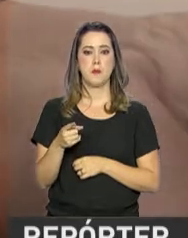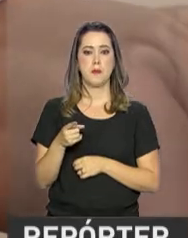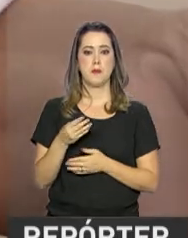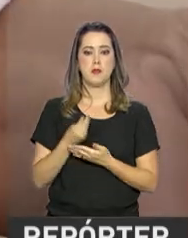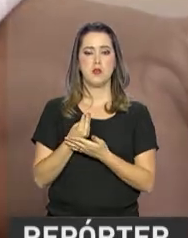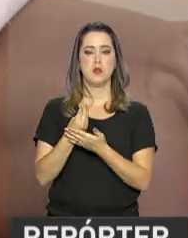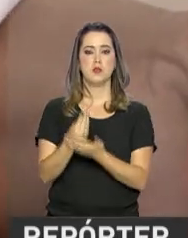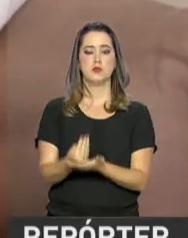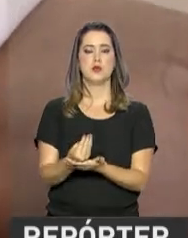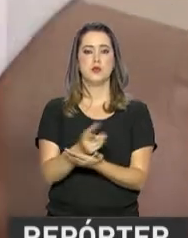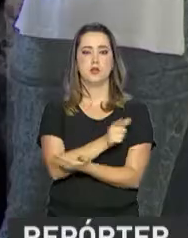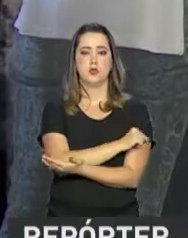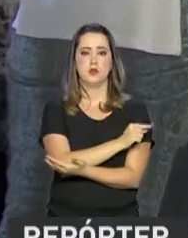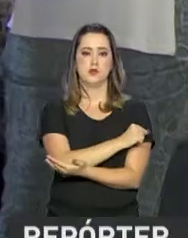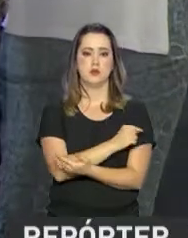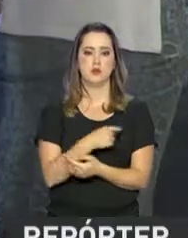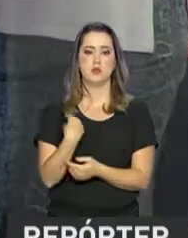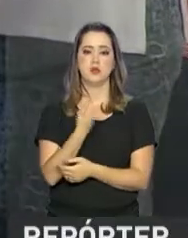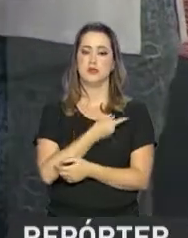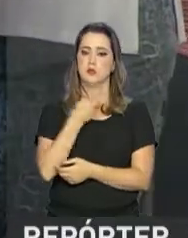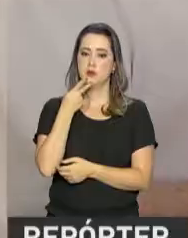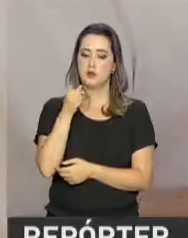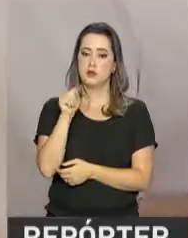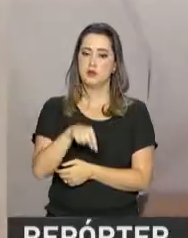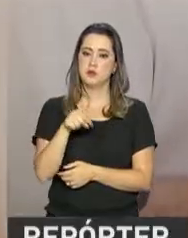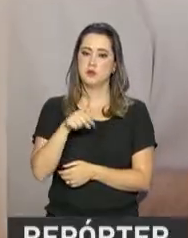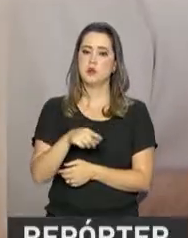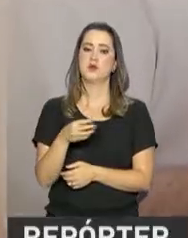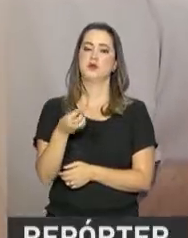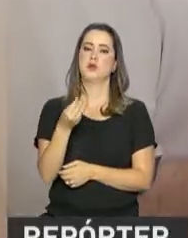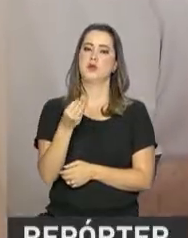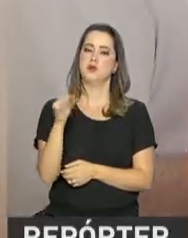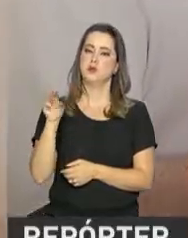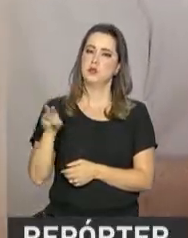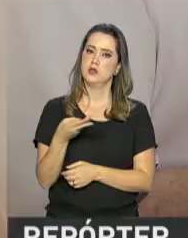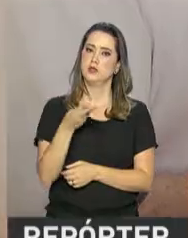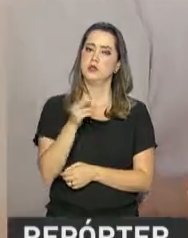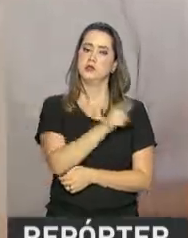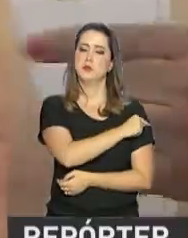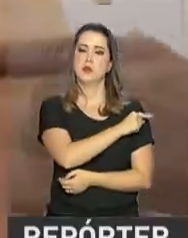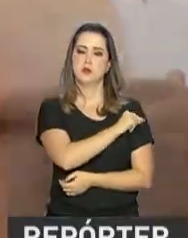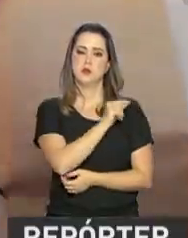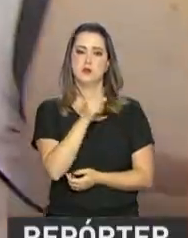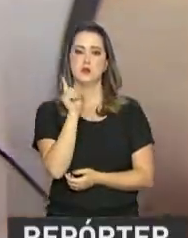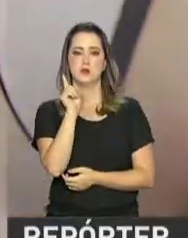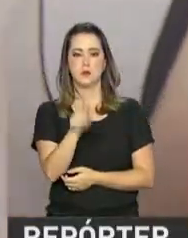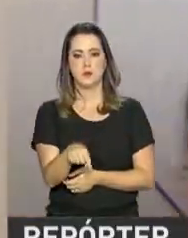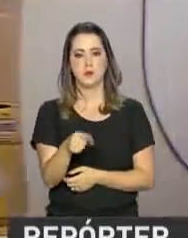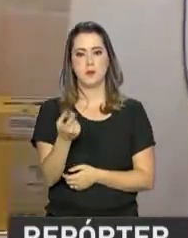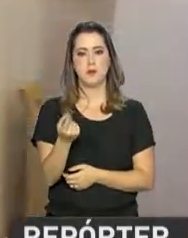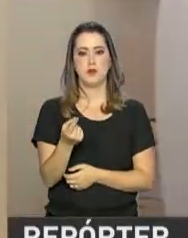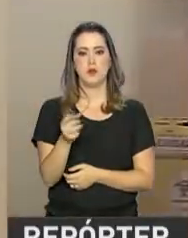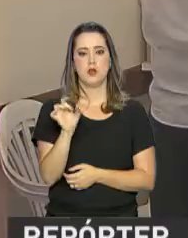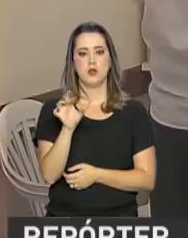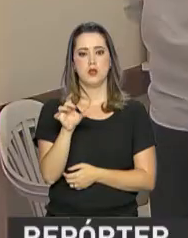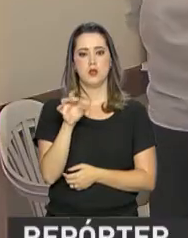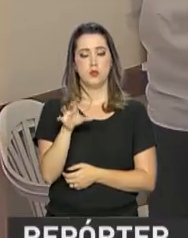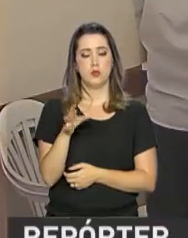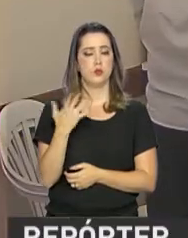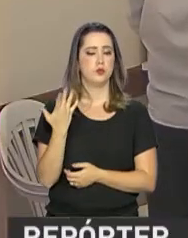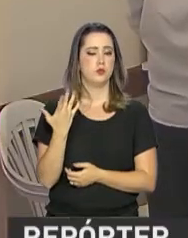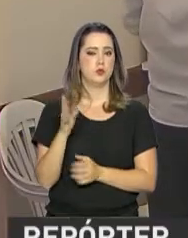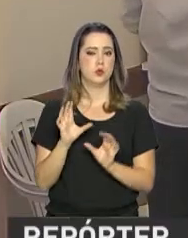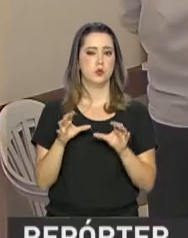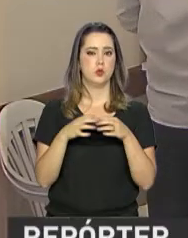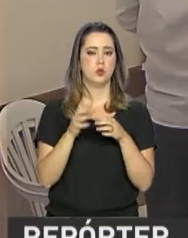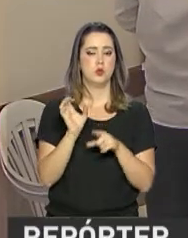disponibilizar a vacina não estamos falando aqui 60 milhões de doses de vacina é não basta que o